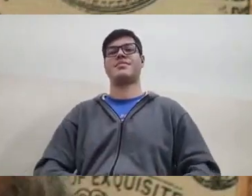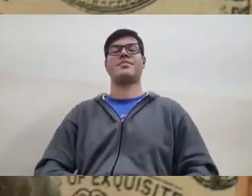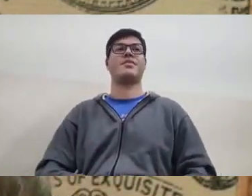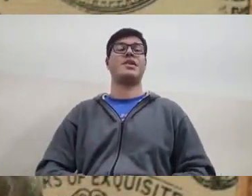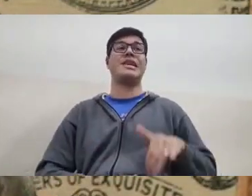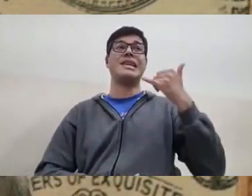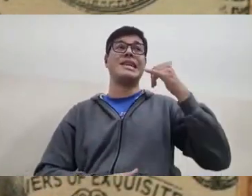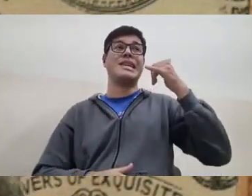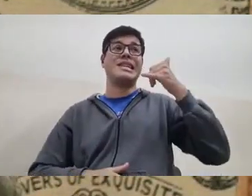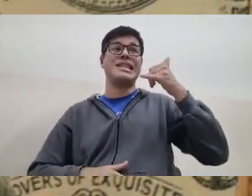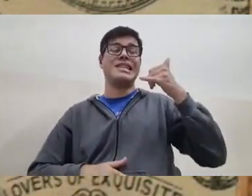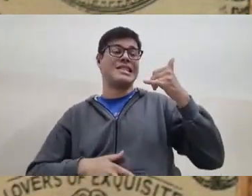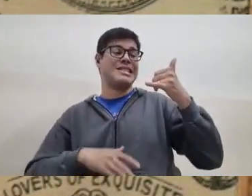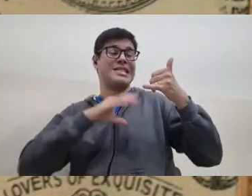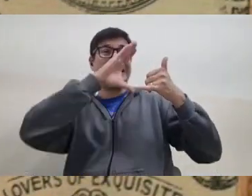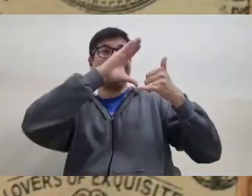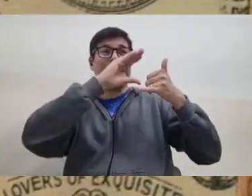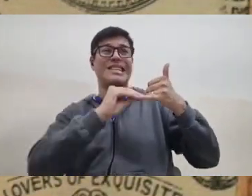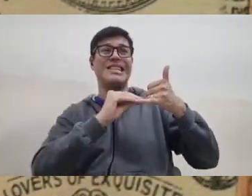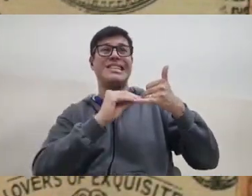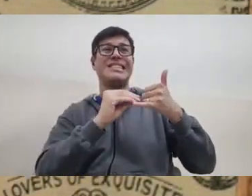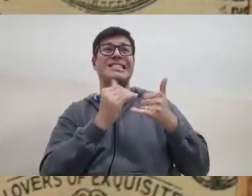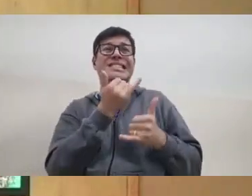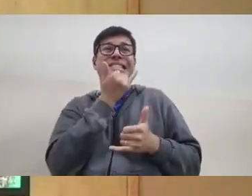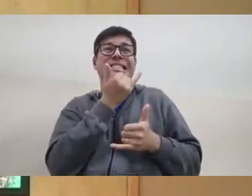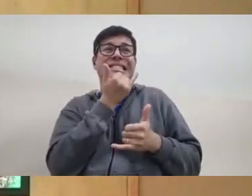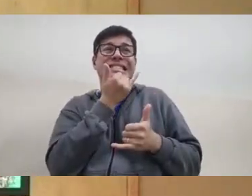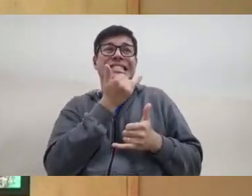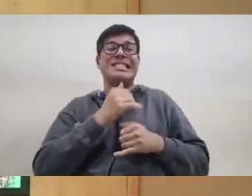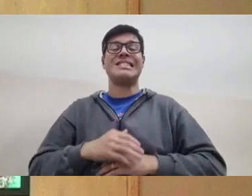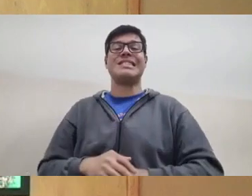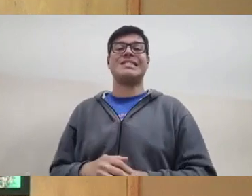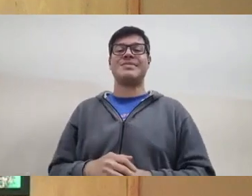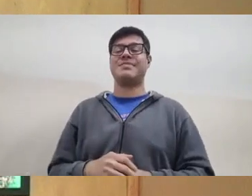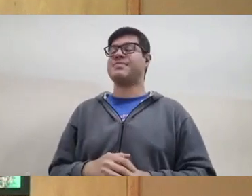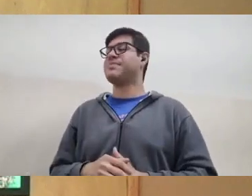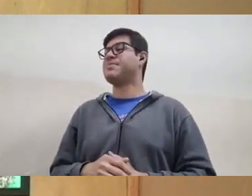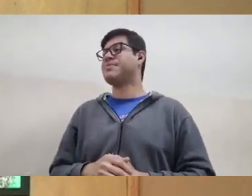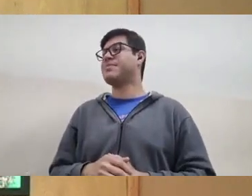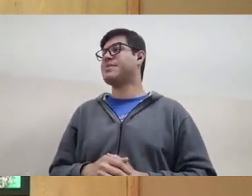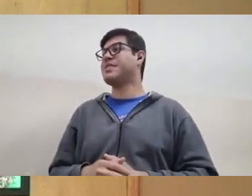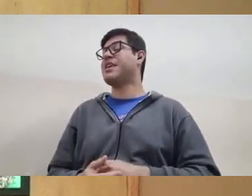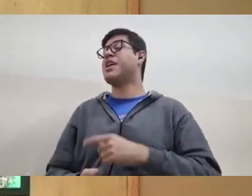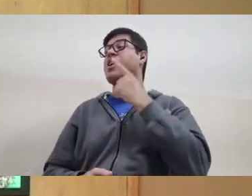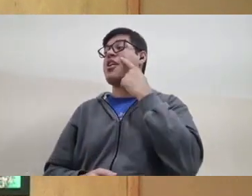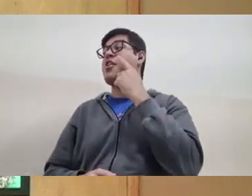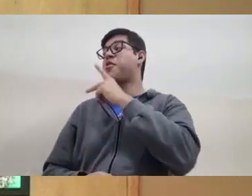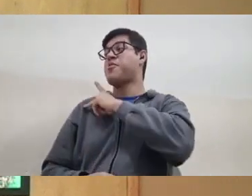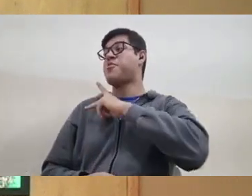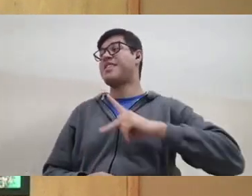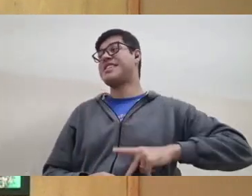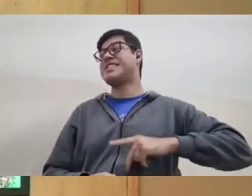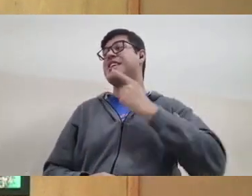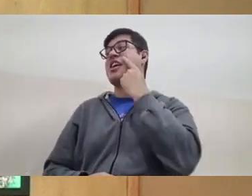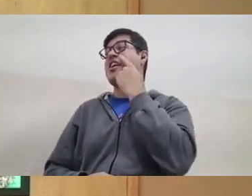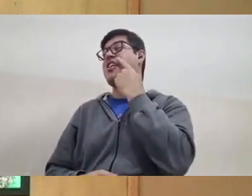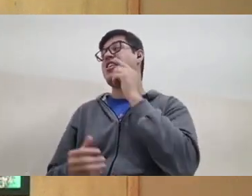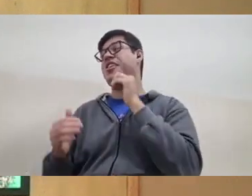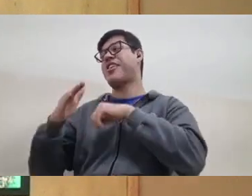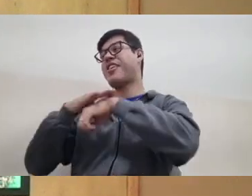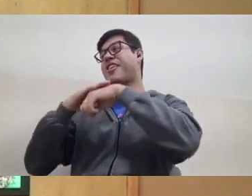é pode ligar que desliga ele pode ver que é o presidente quer falar com